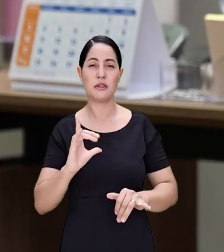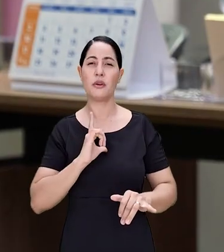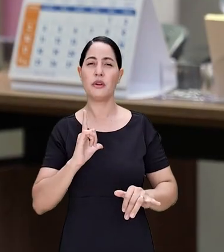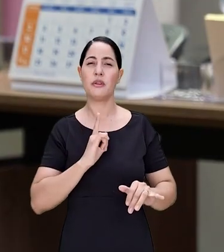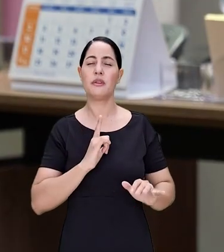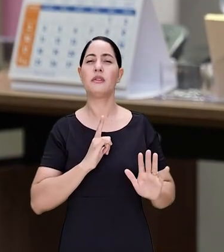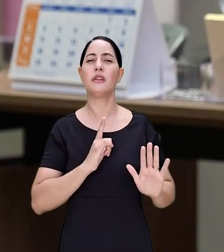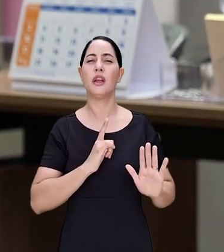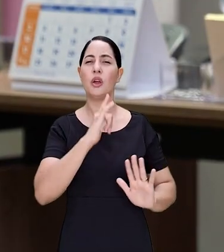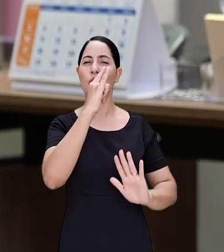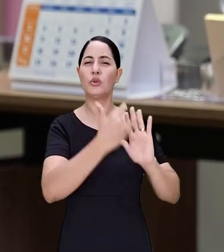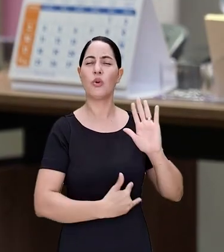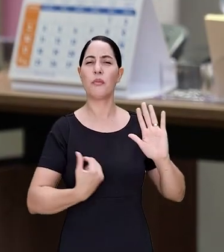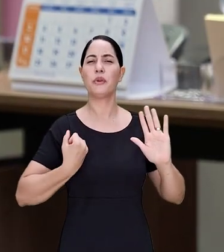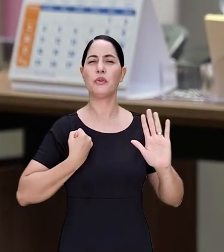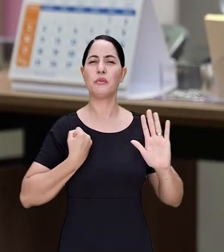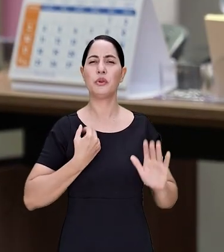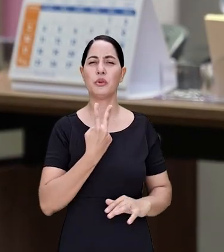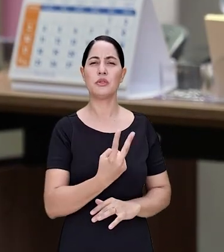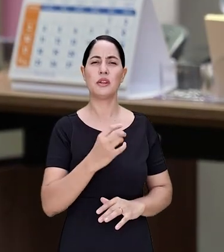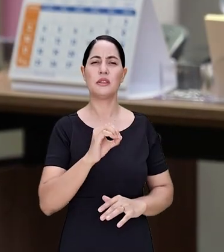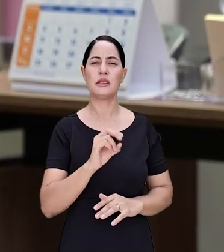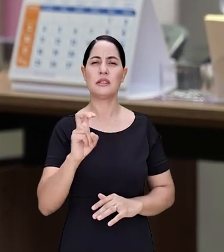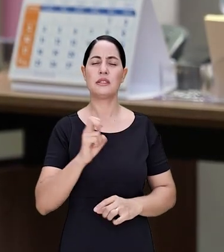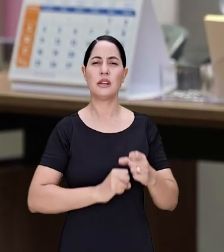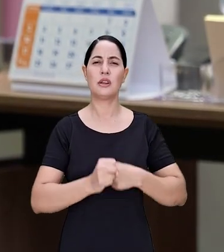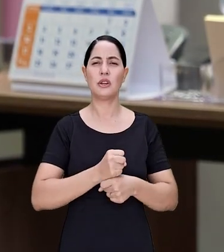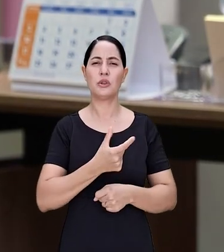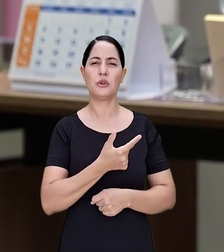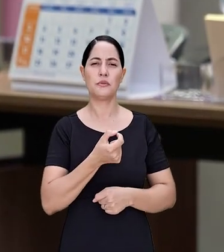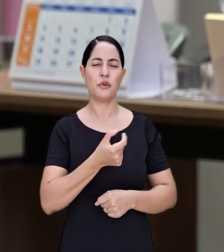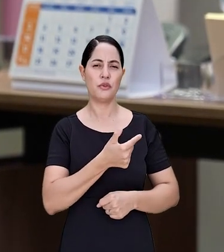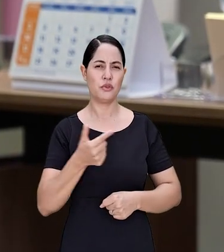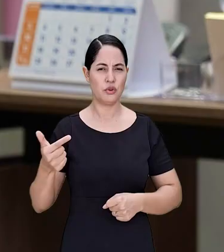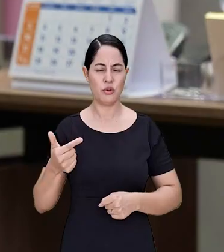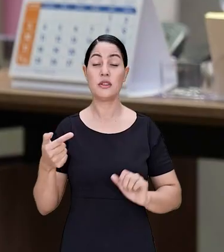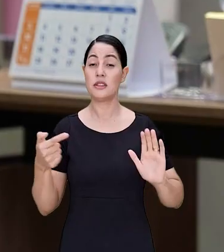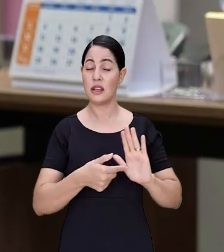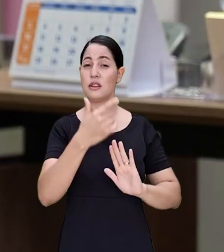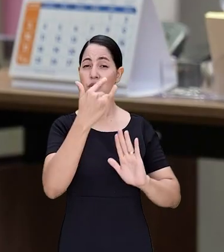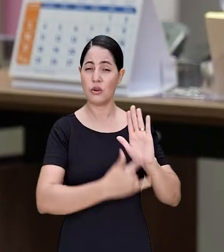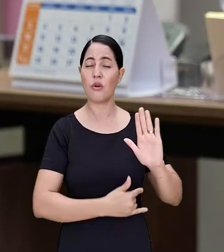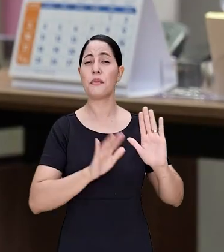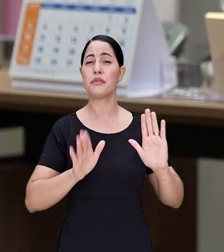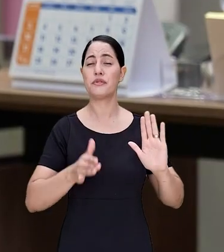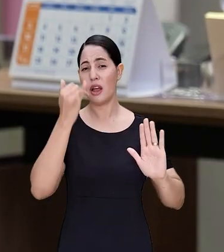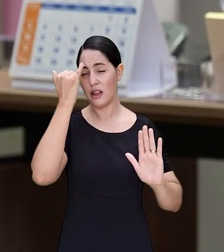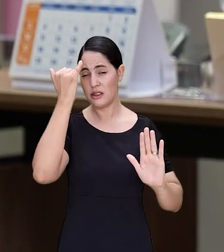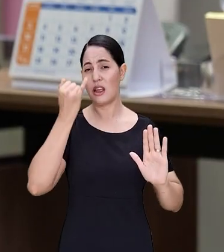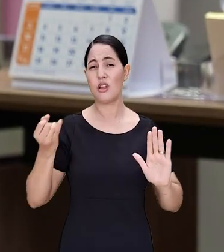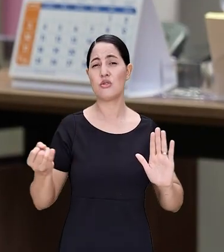provimento 205 de 2022. Esse provimento, ele já traz inovações, ele